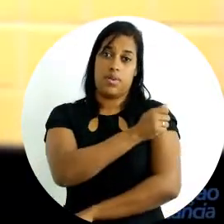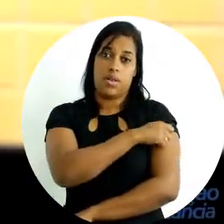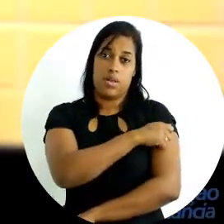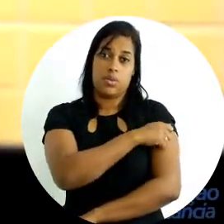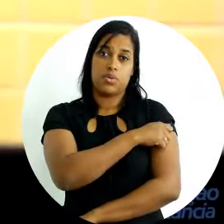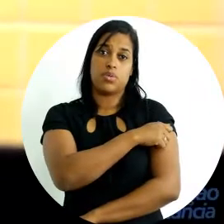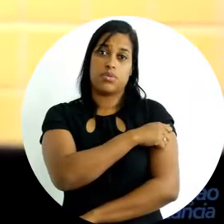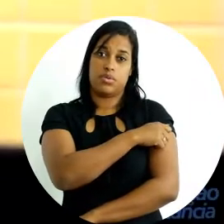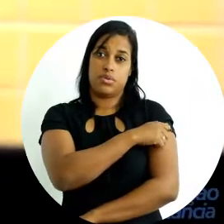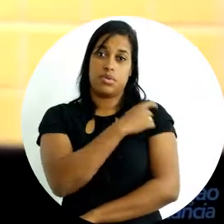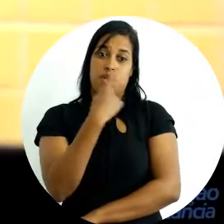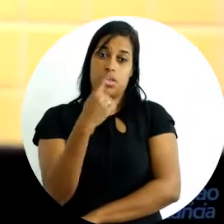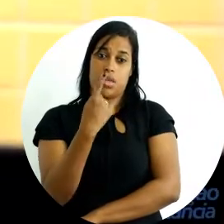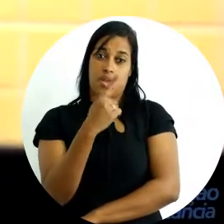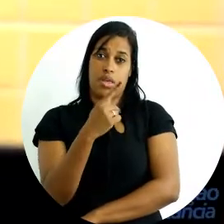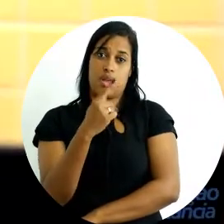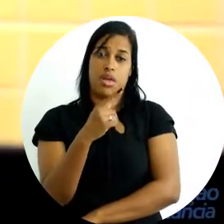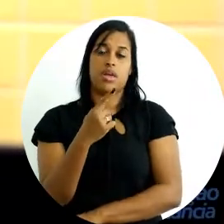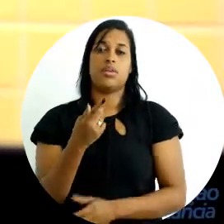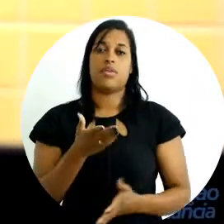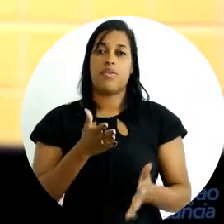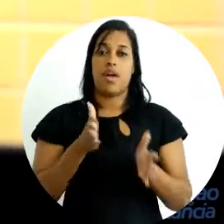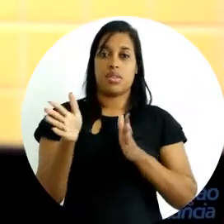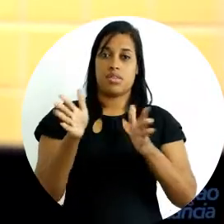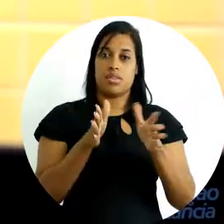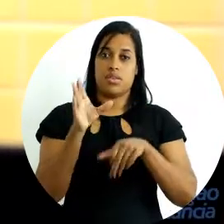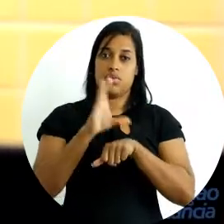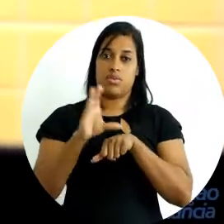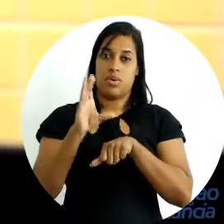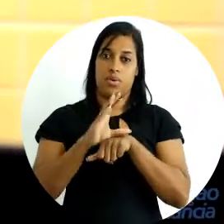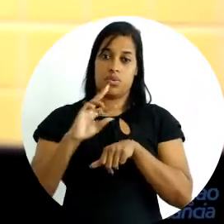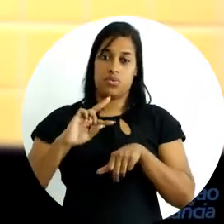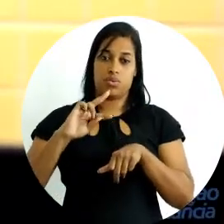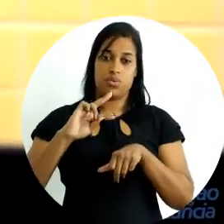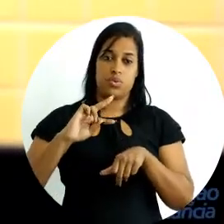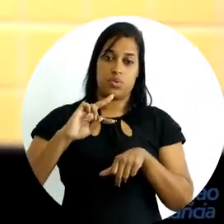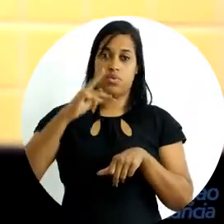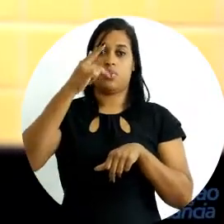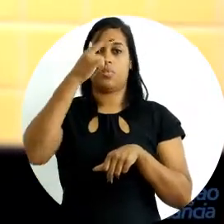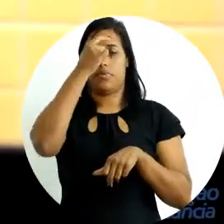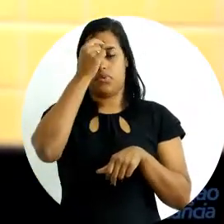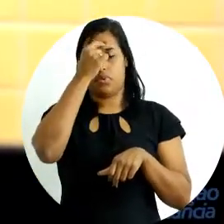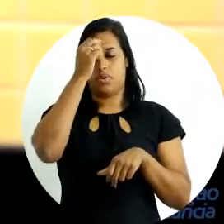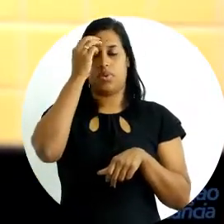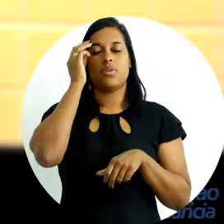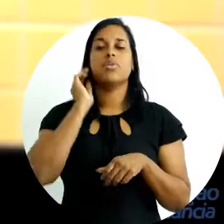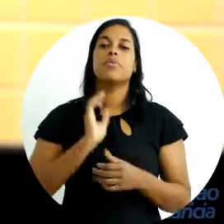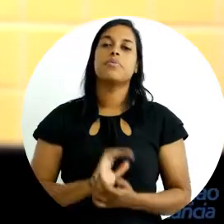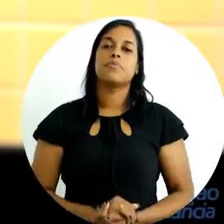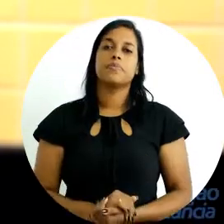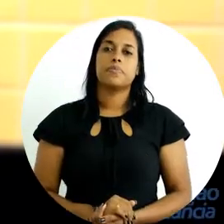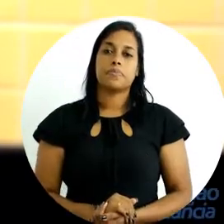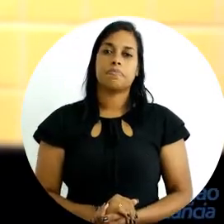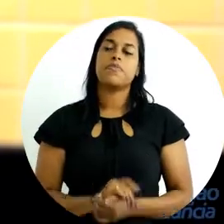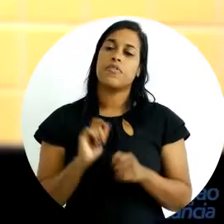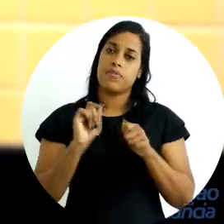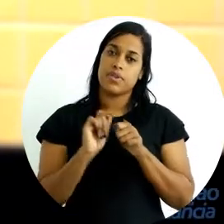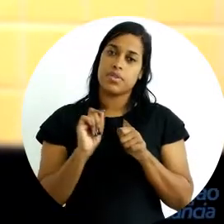preparavam os alunos para exames, e esses exames davam acesso ao curso superior. Ou